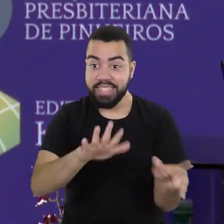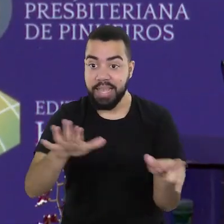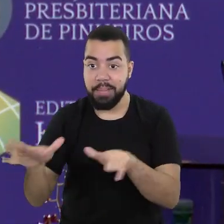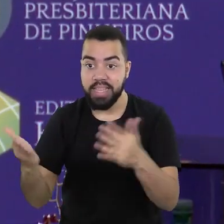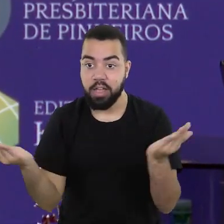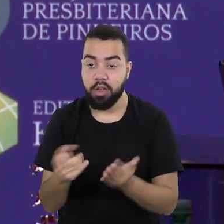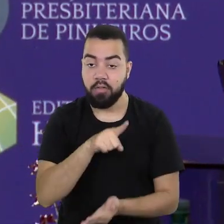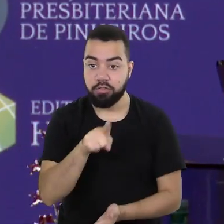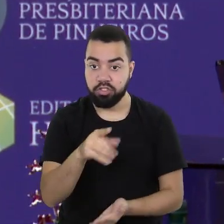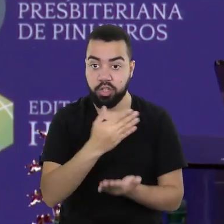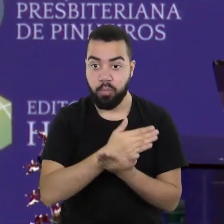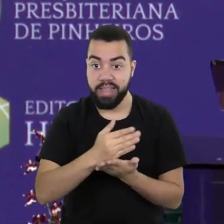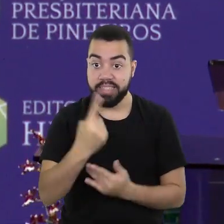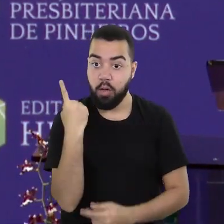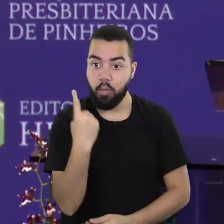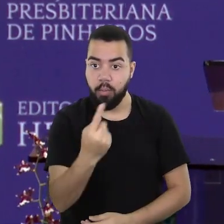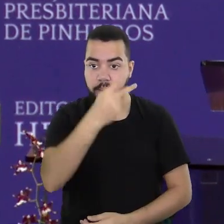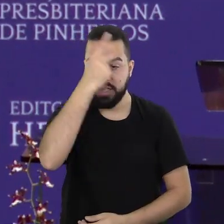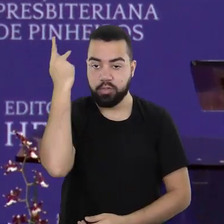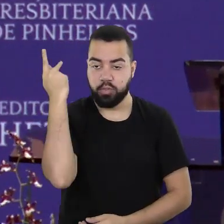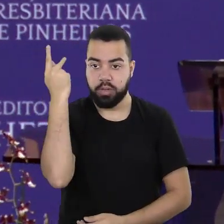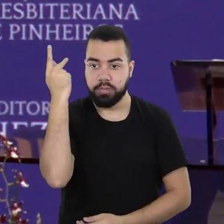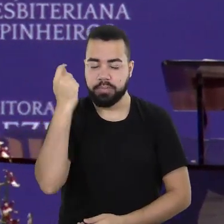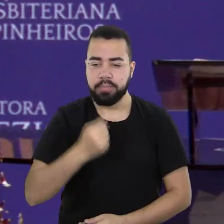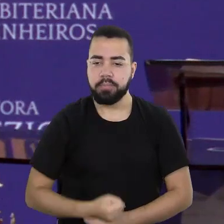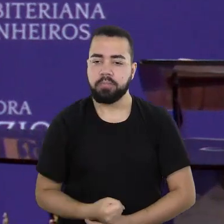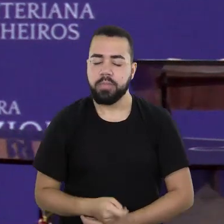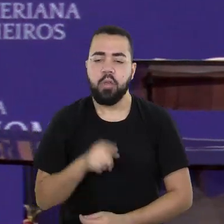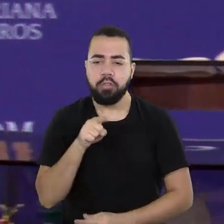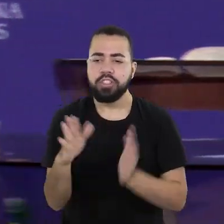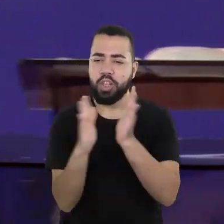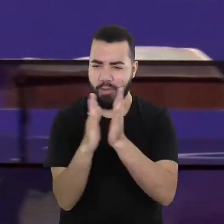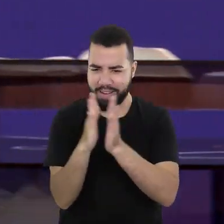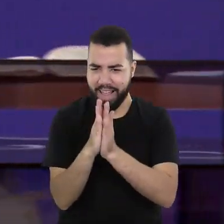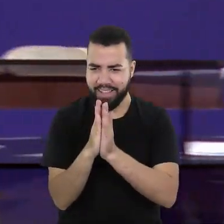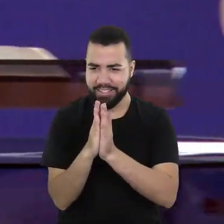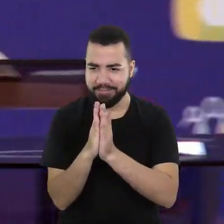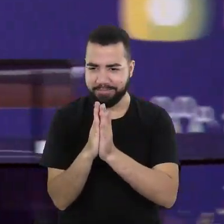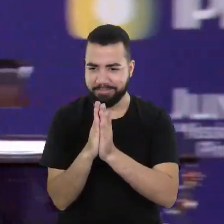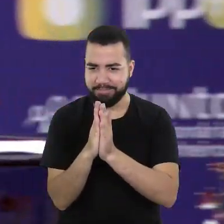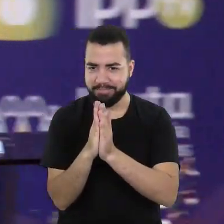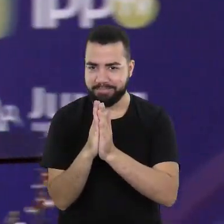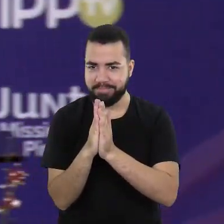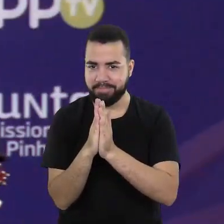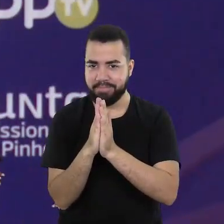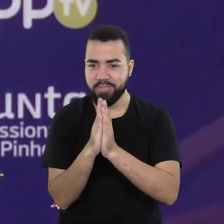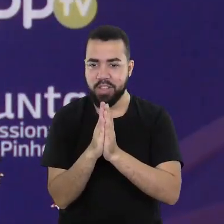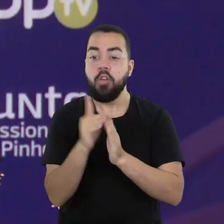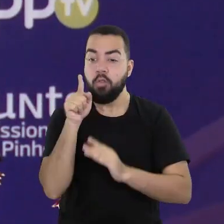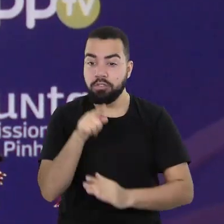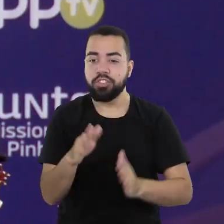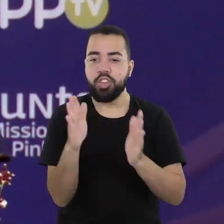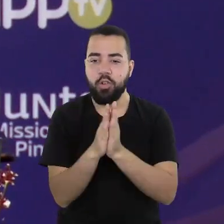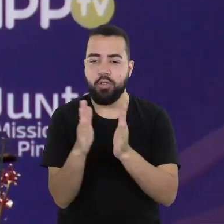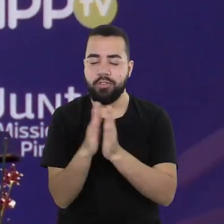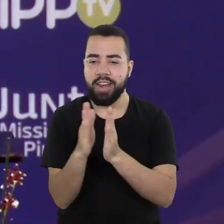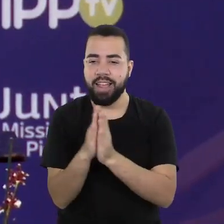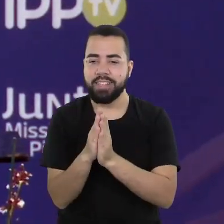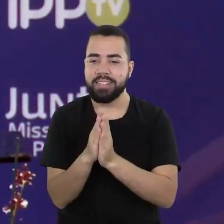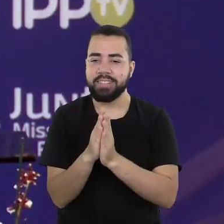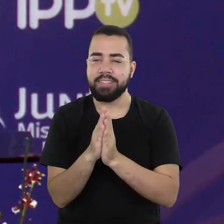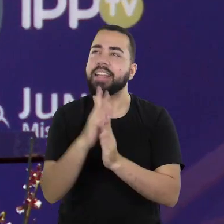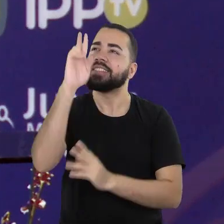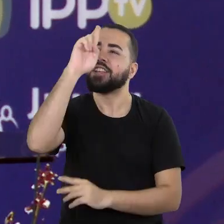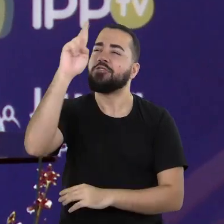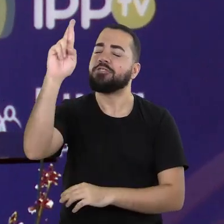Amém? Você vai dizer, você vai fazer uma oração. Uma oração de abre os olhos.